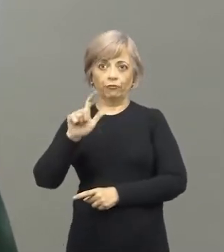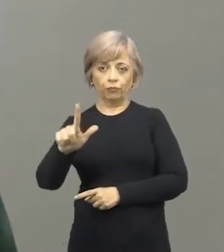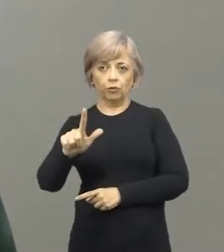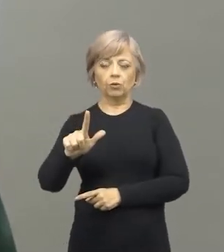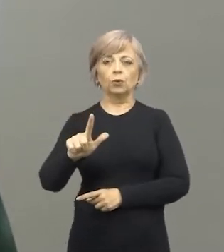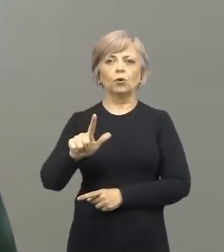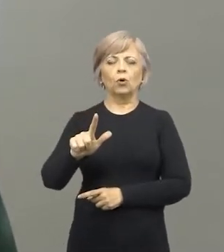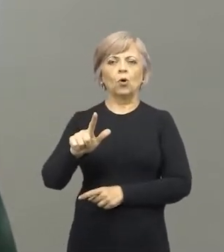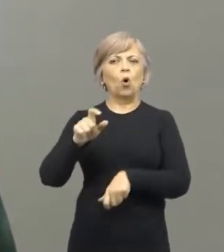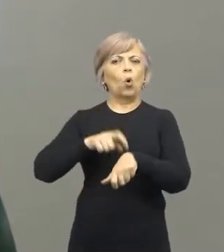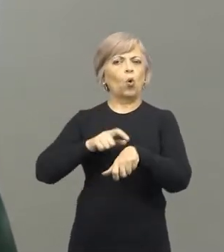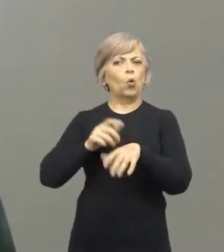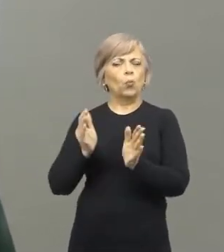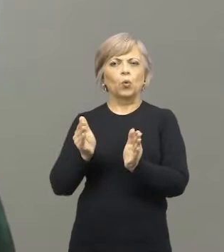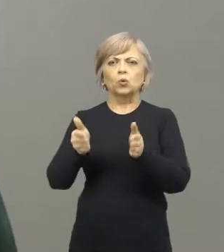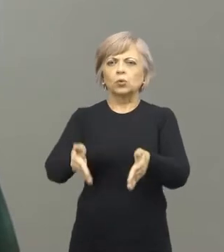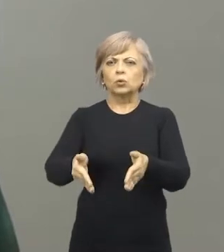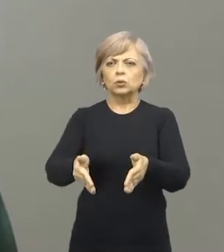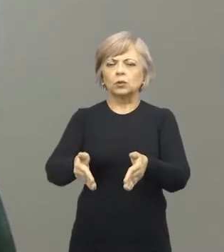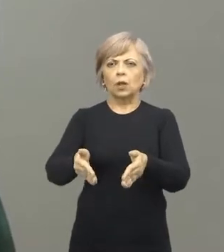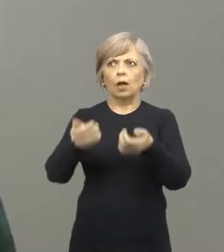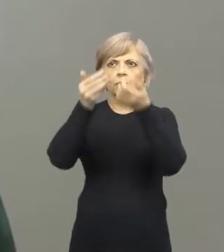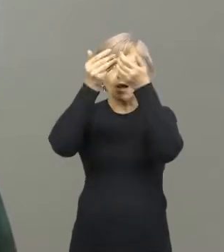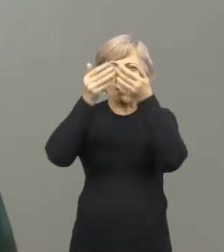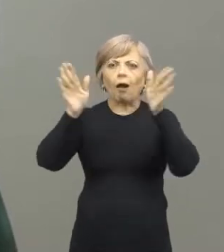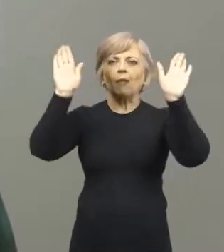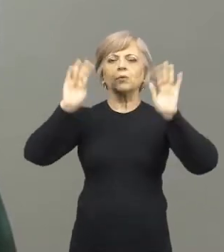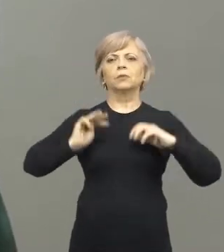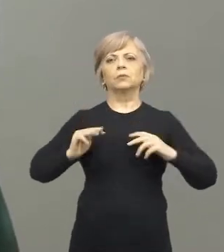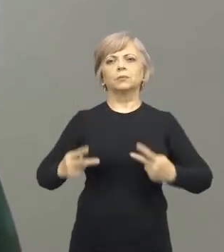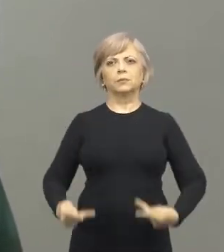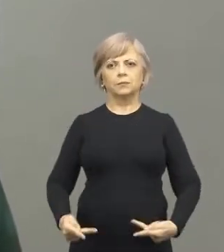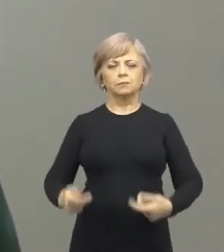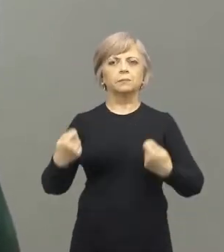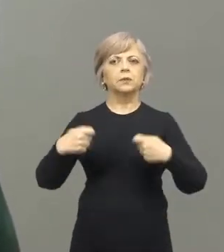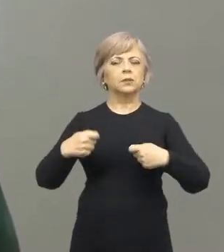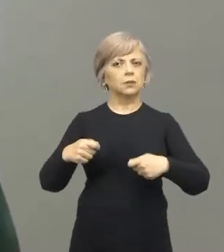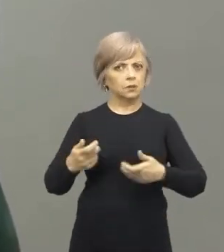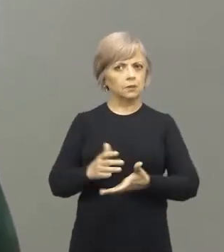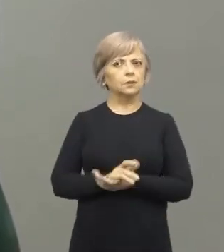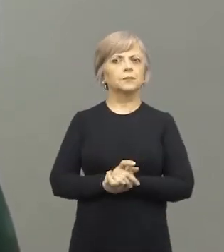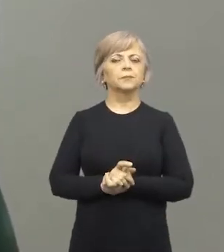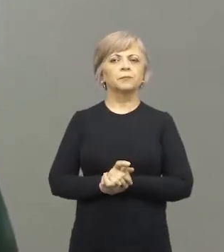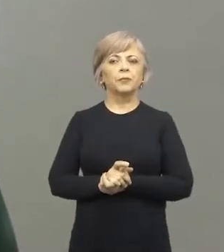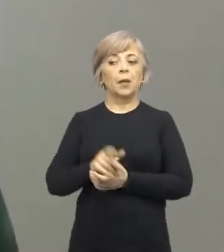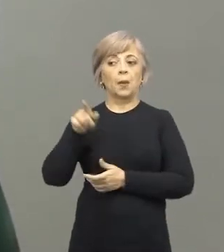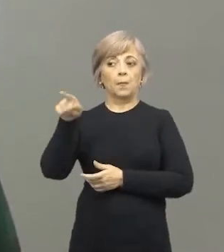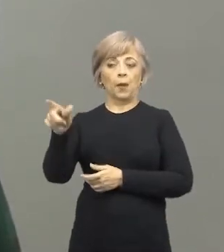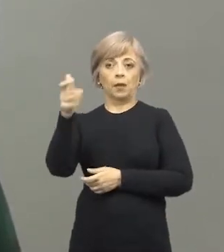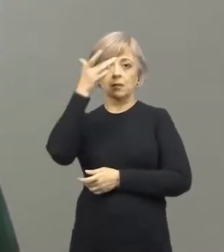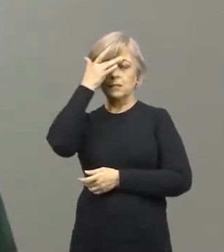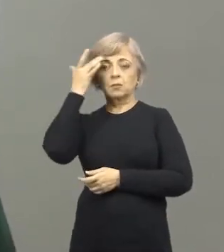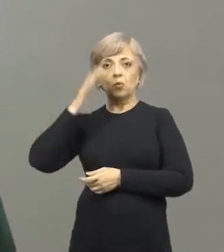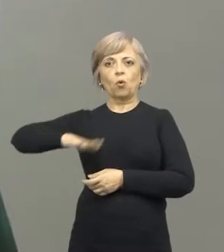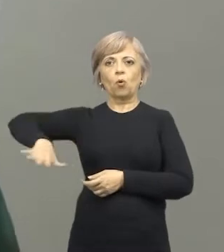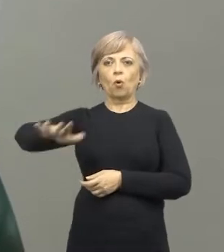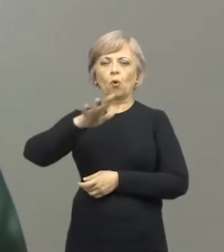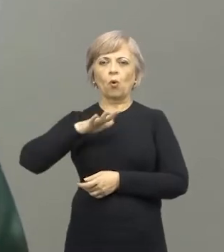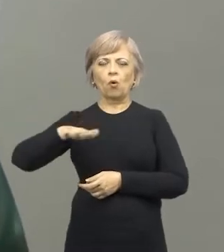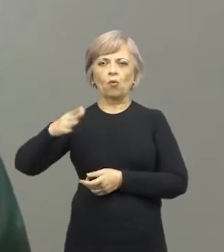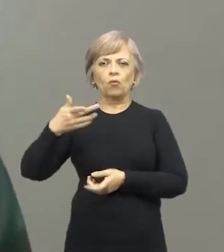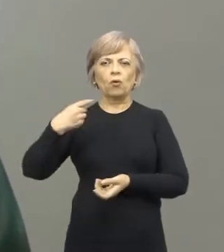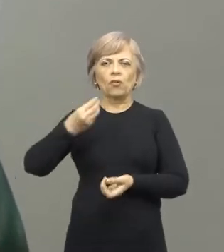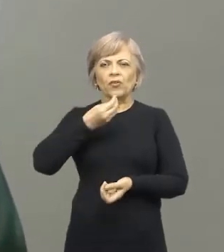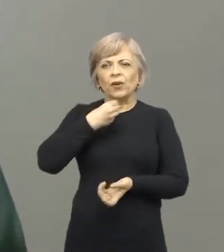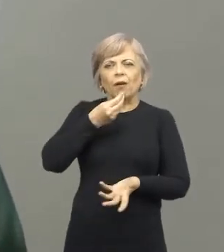uma oportunidade de abertura do Ministério Público para as pessoas, para a população mais